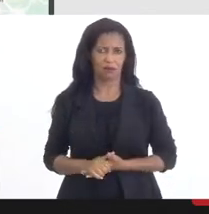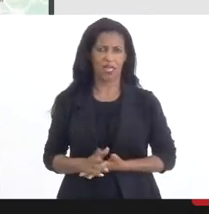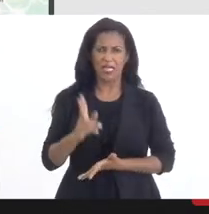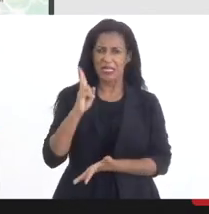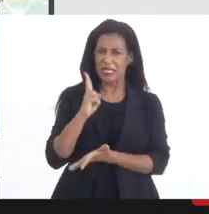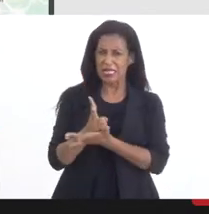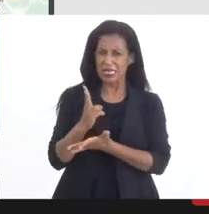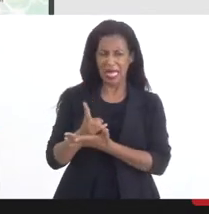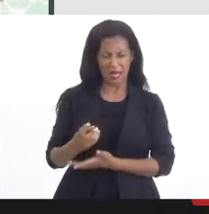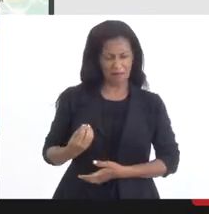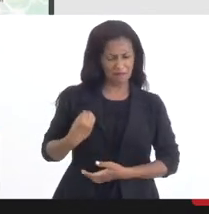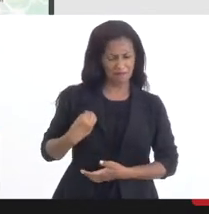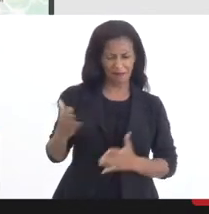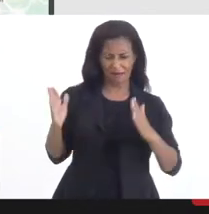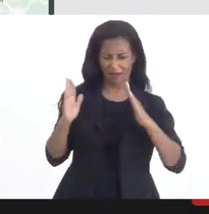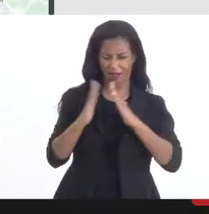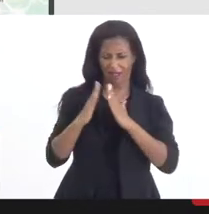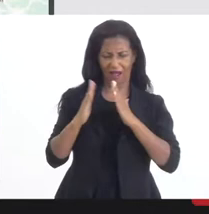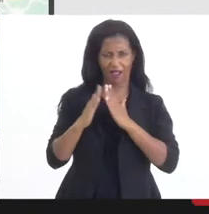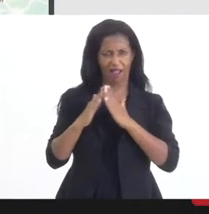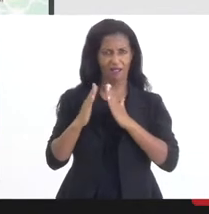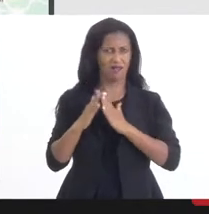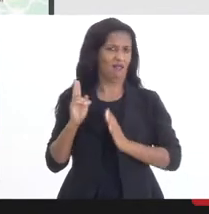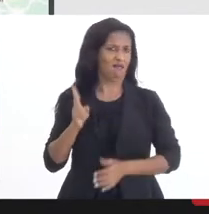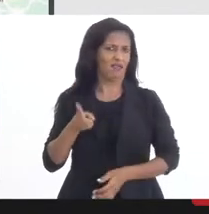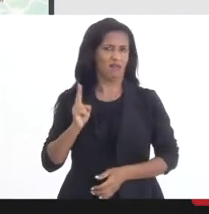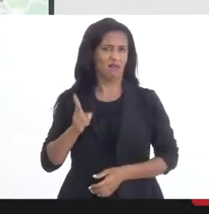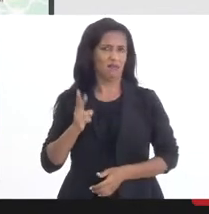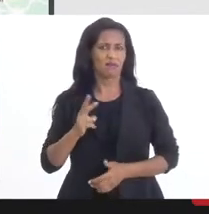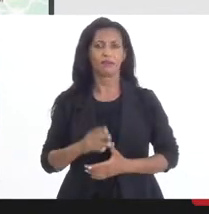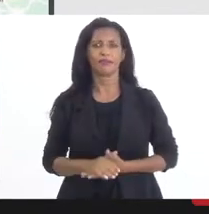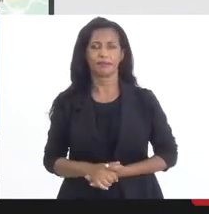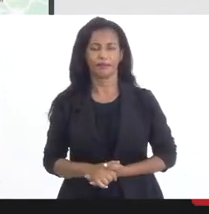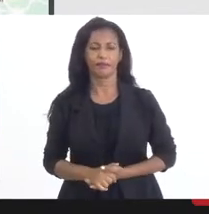Sempre morei na Zona Oeste.